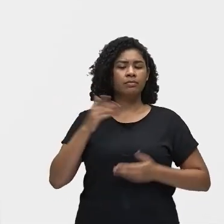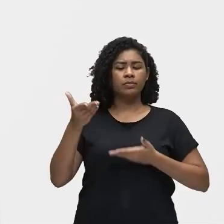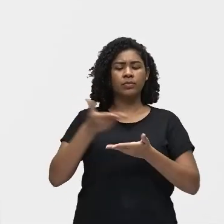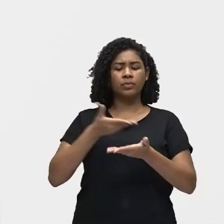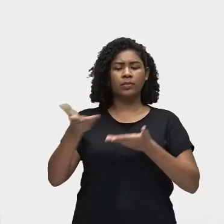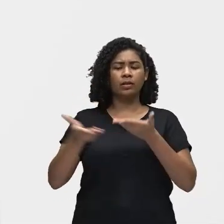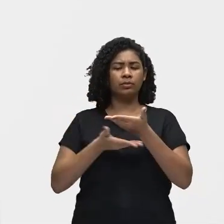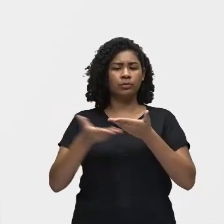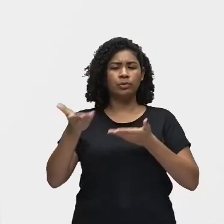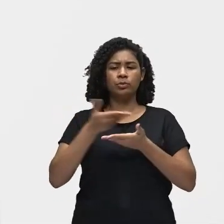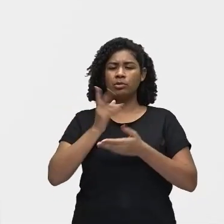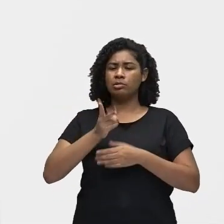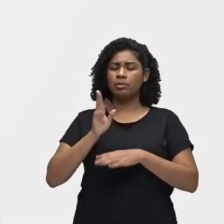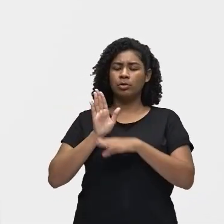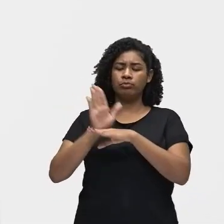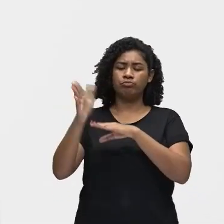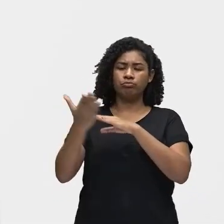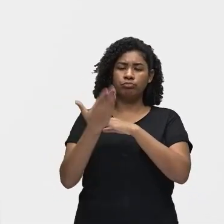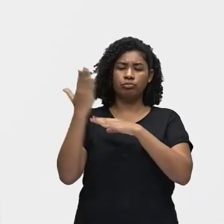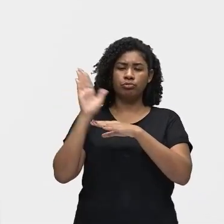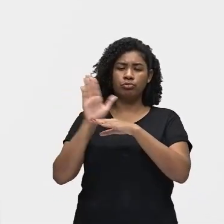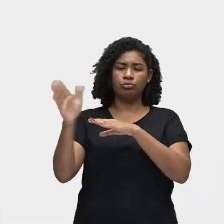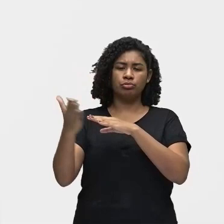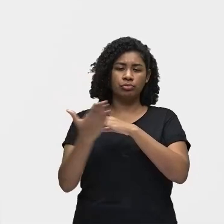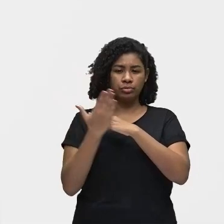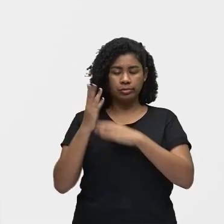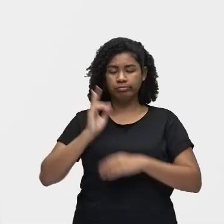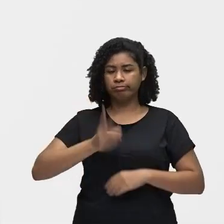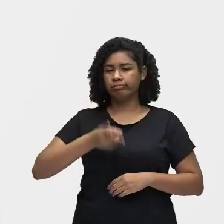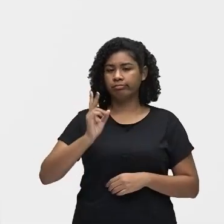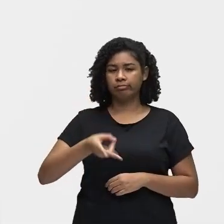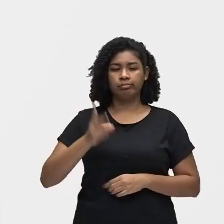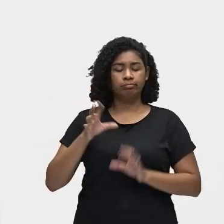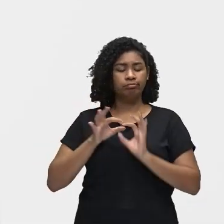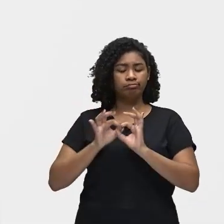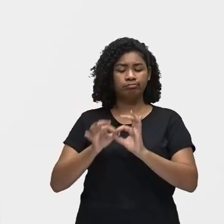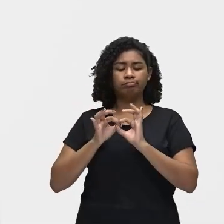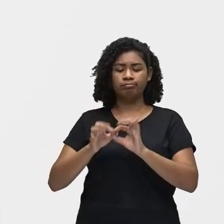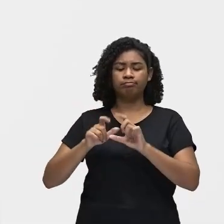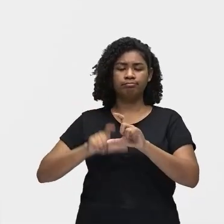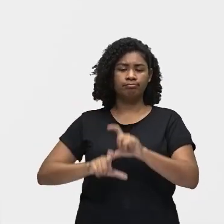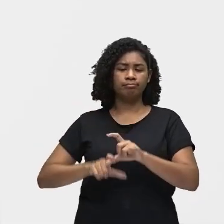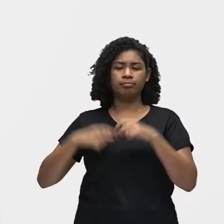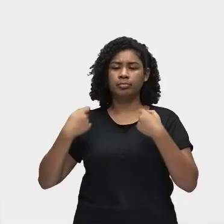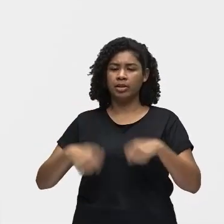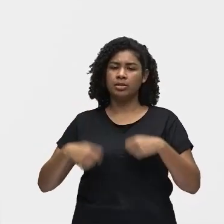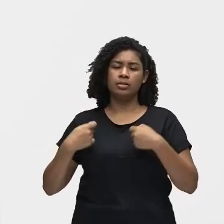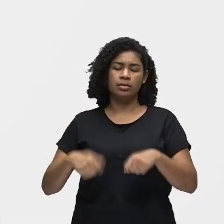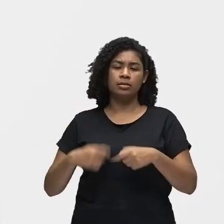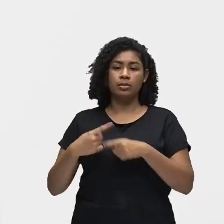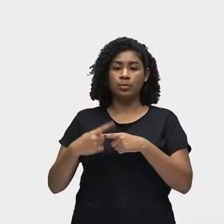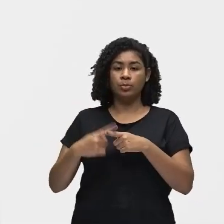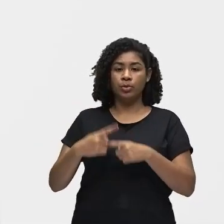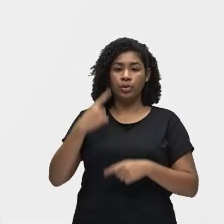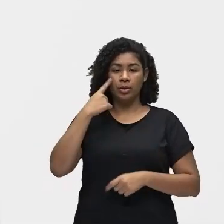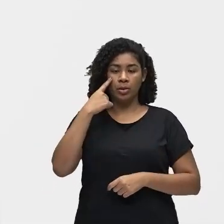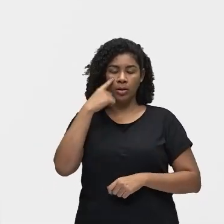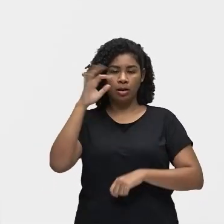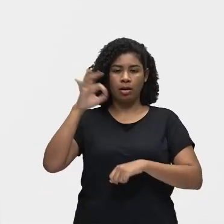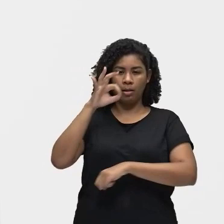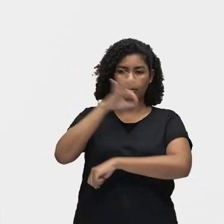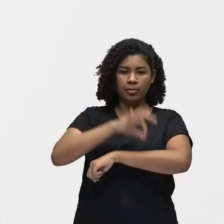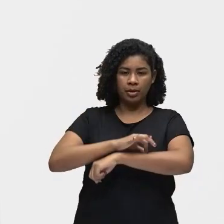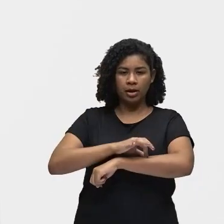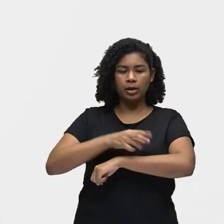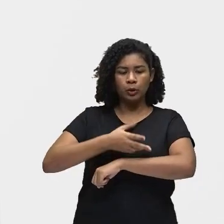se ajudam, né? Se ajudam, um não pode viver sem o outro. Por quê? A abelha também tira